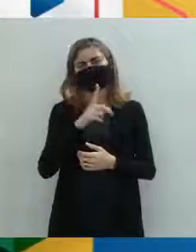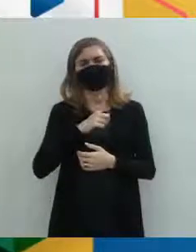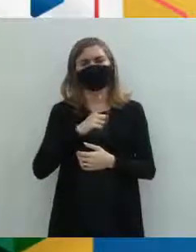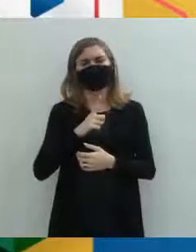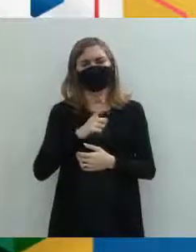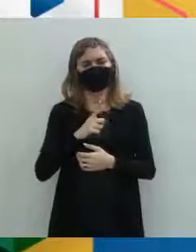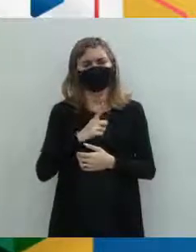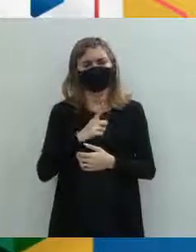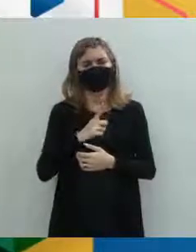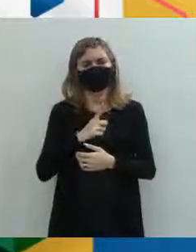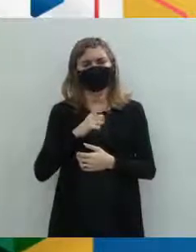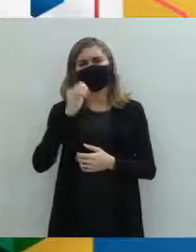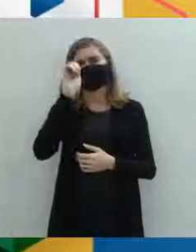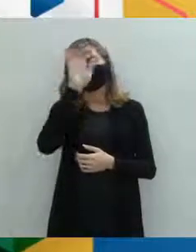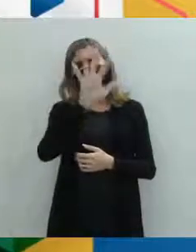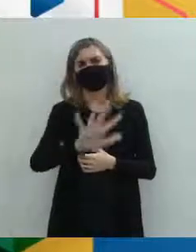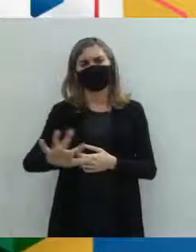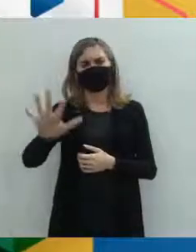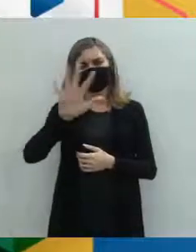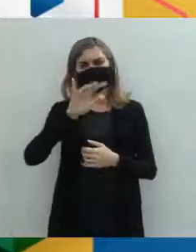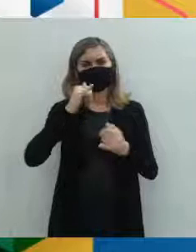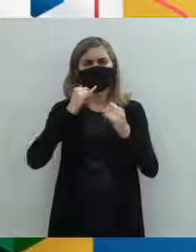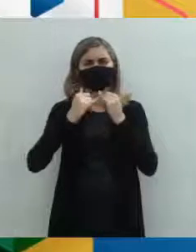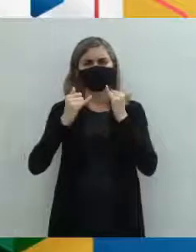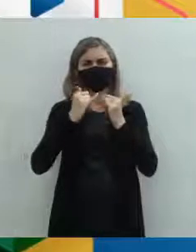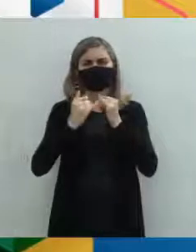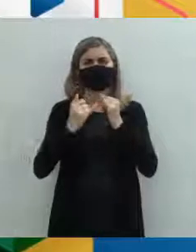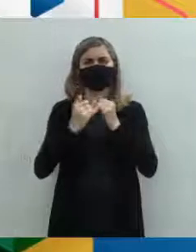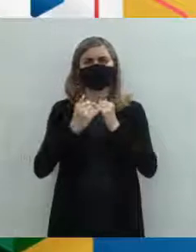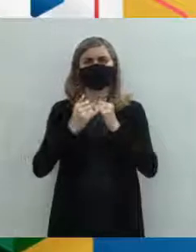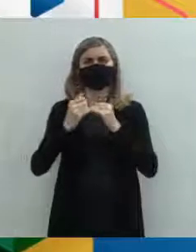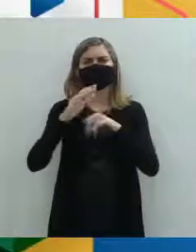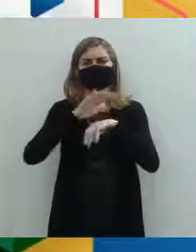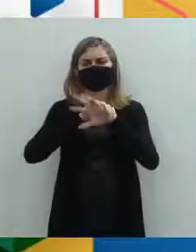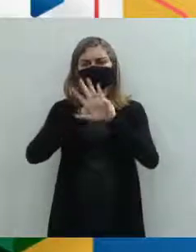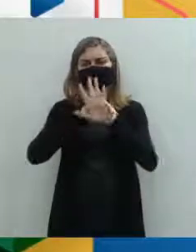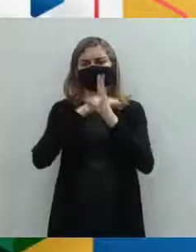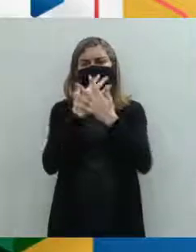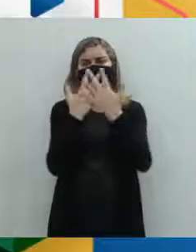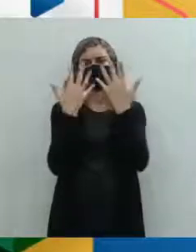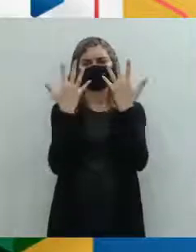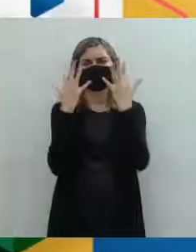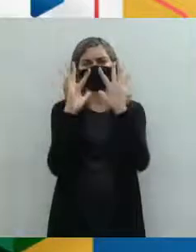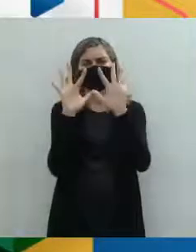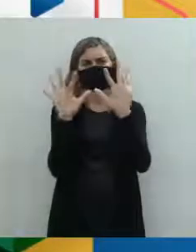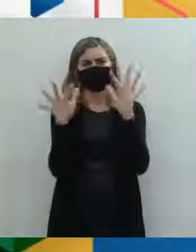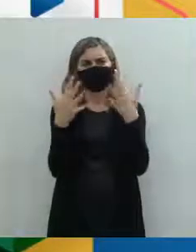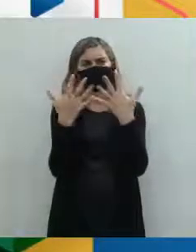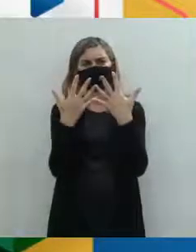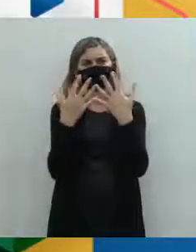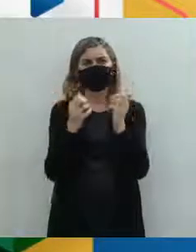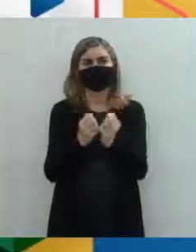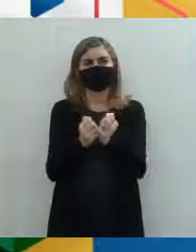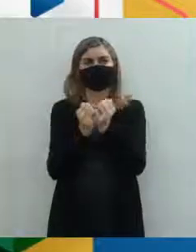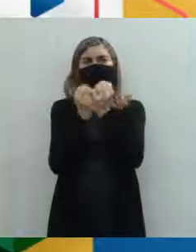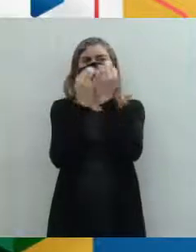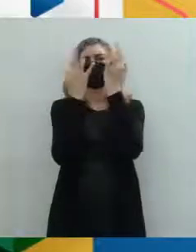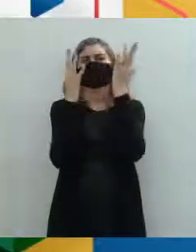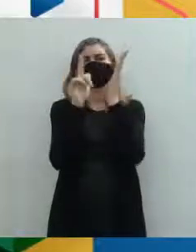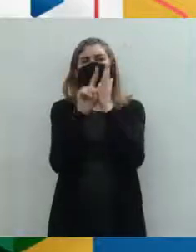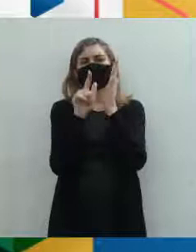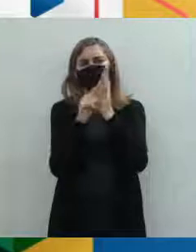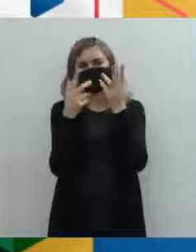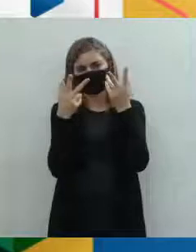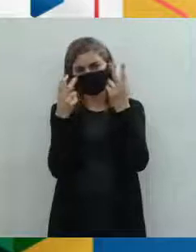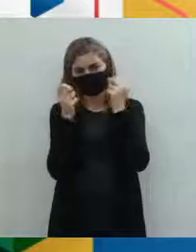ter uma imagem que parece que está dando a impressão de que as mãos estão saindo do papel. Estão